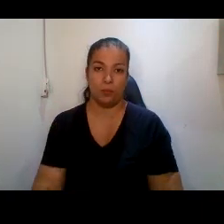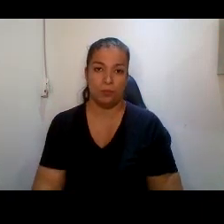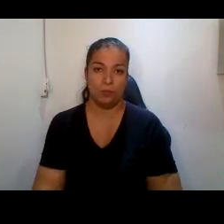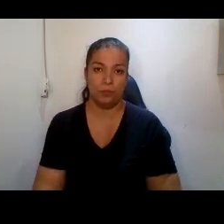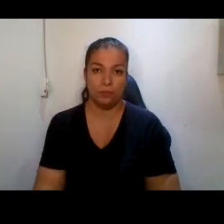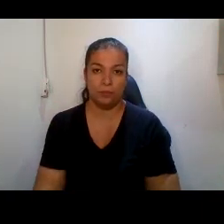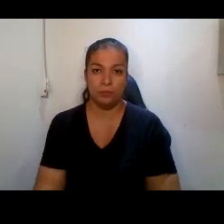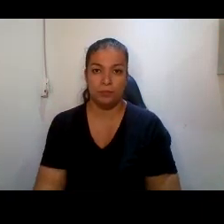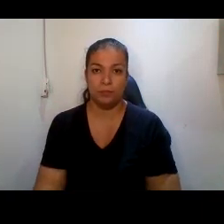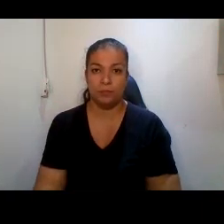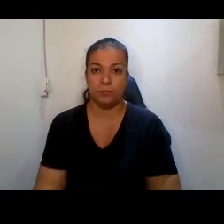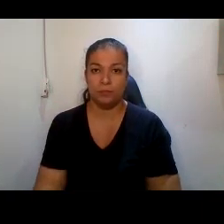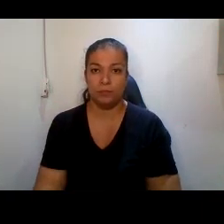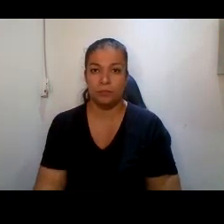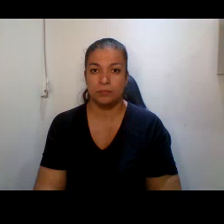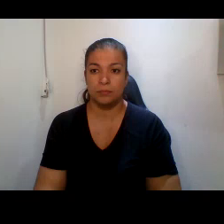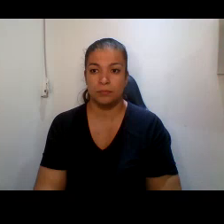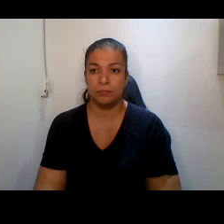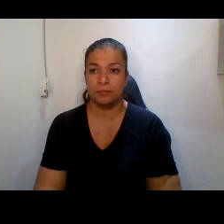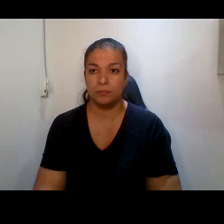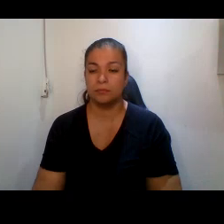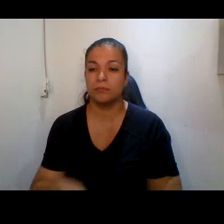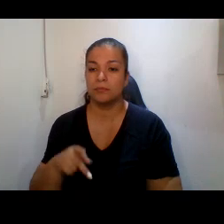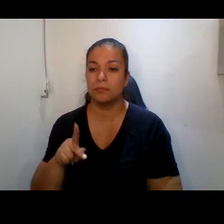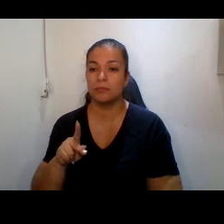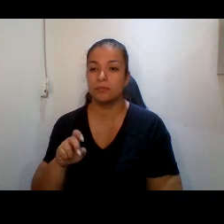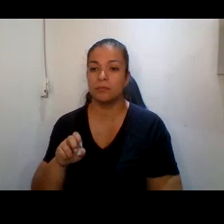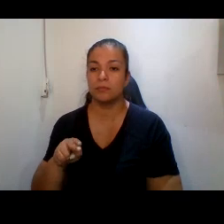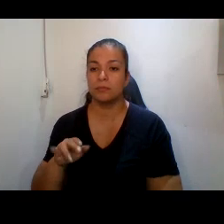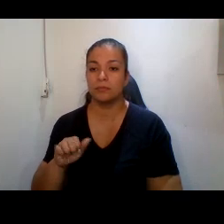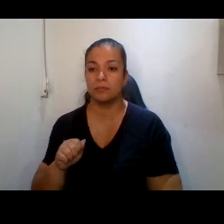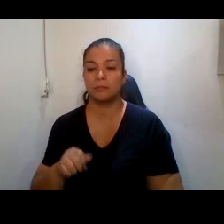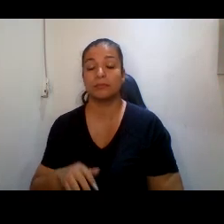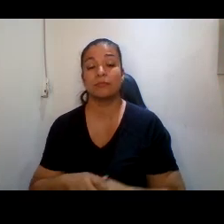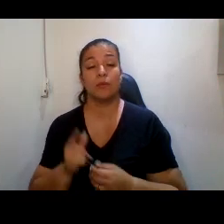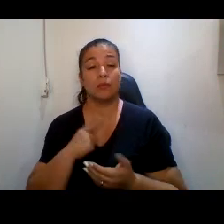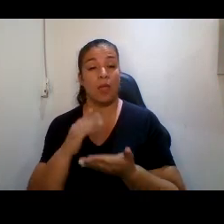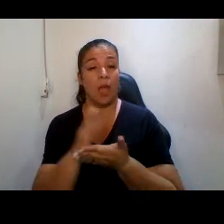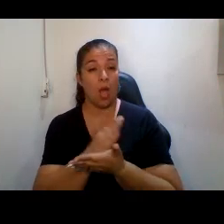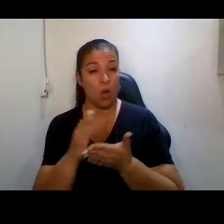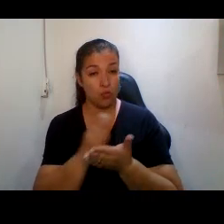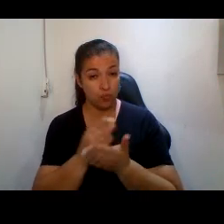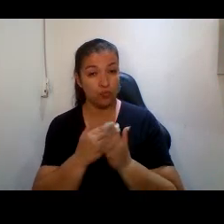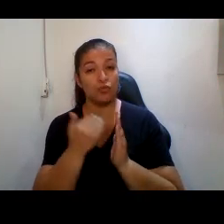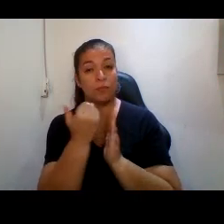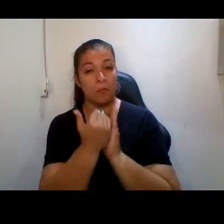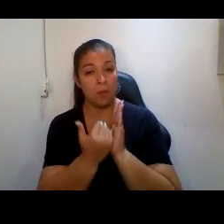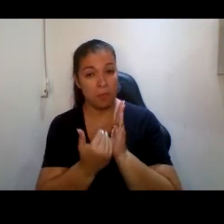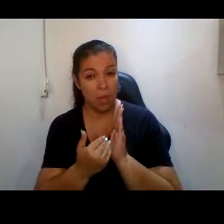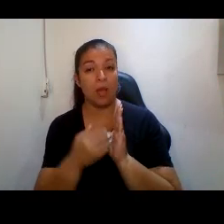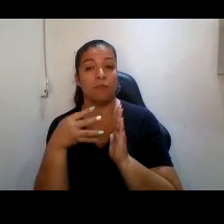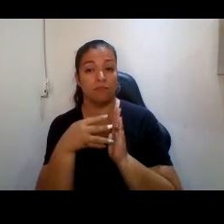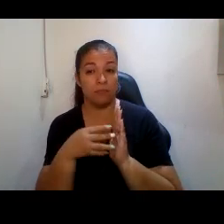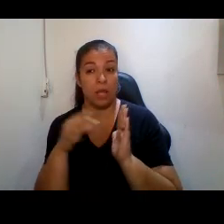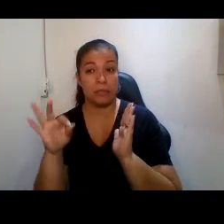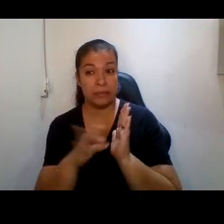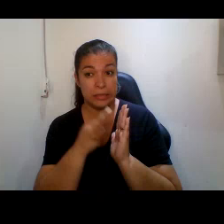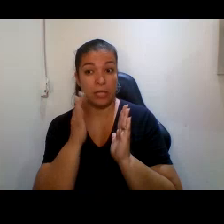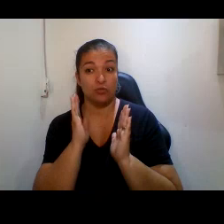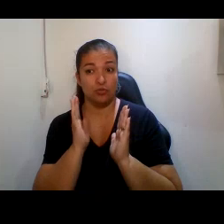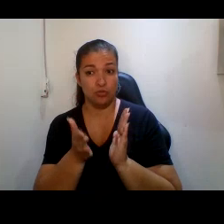Diga, Kênia. Eu estou com alguns requerimentos já assinados para poder encaminhar, Cristina, e eu faço o